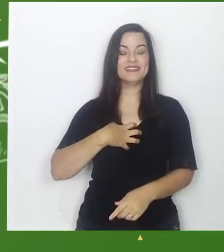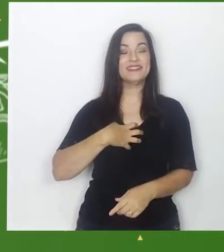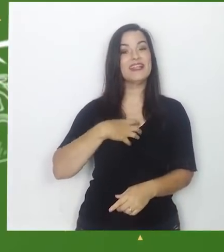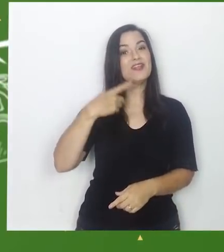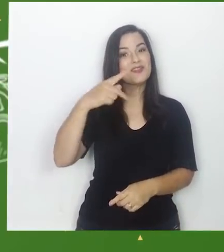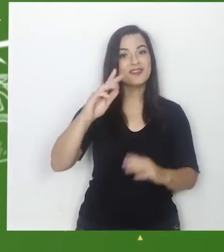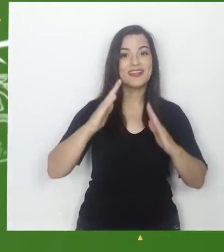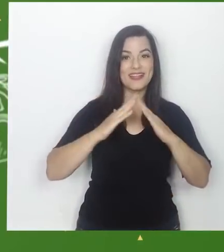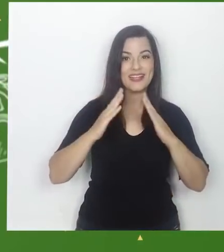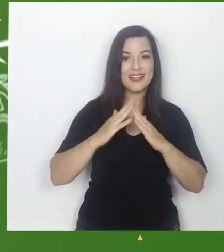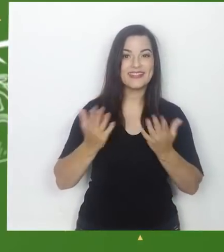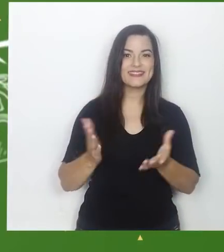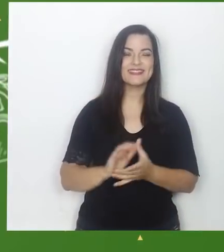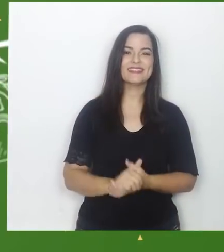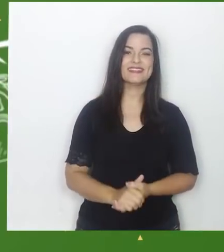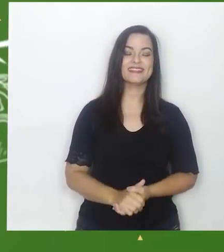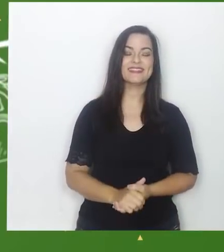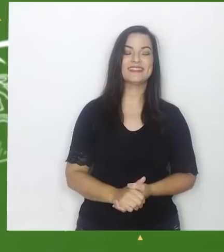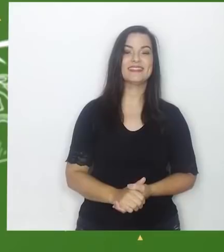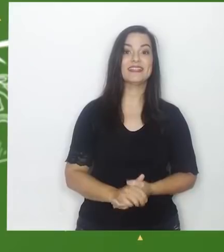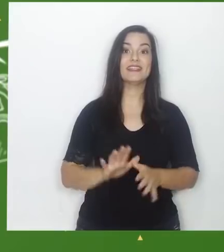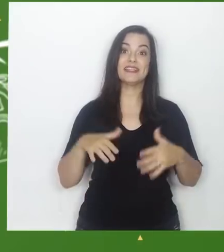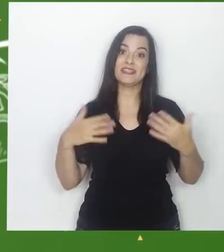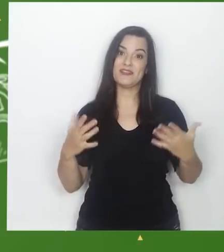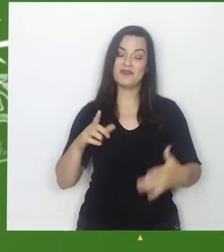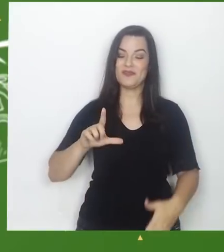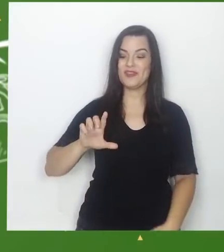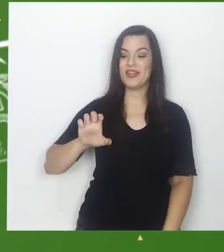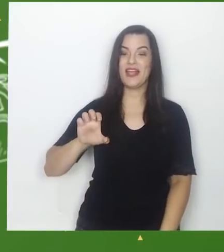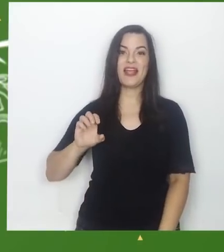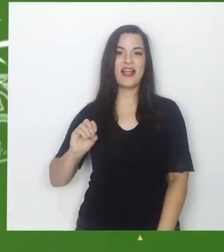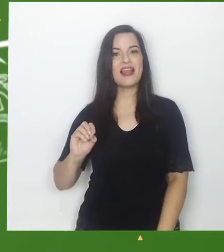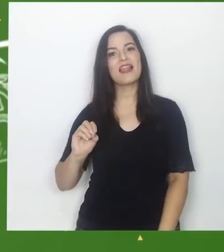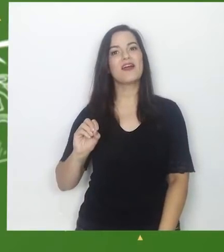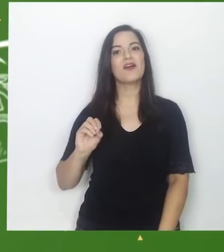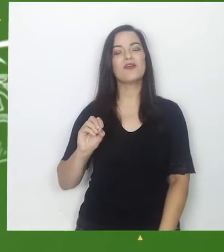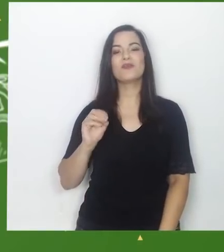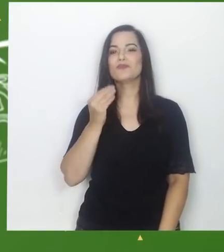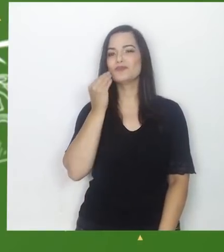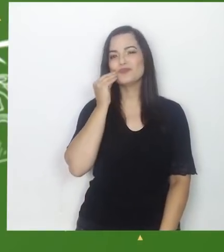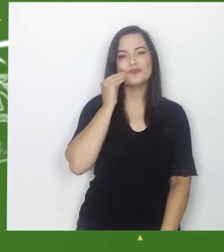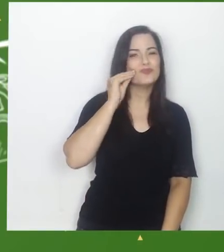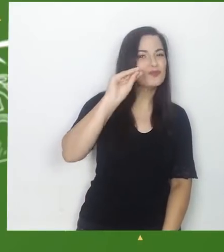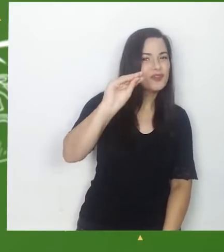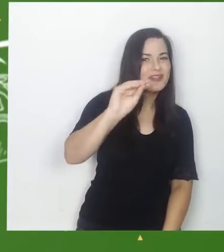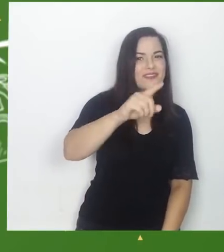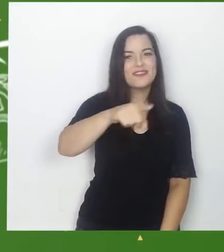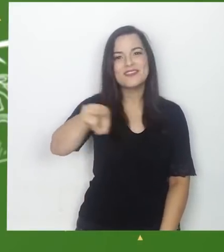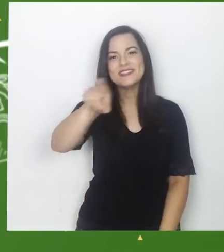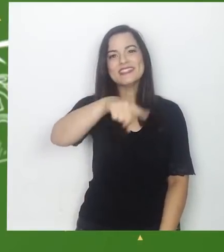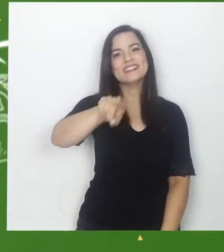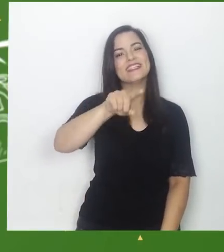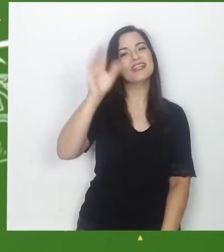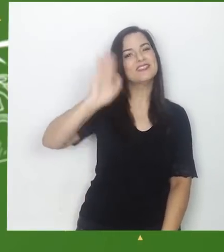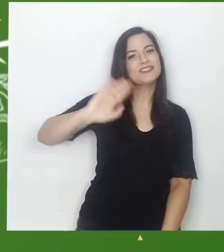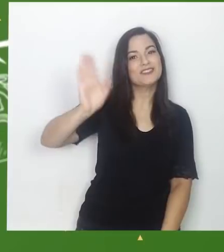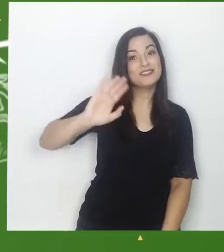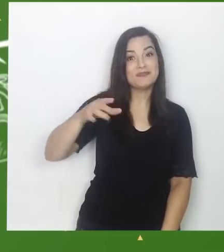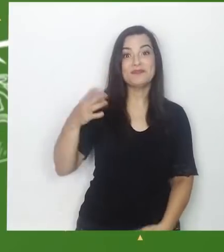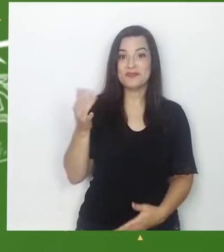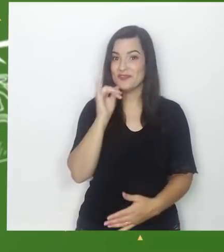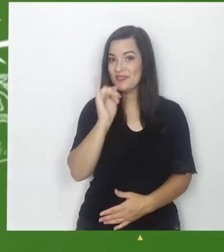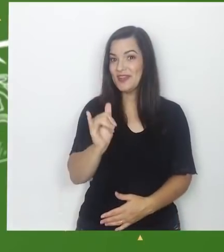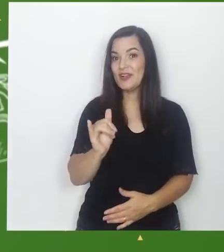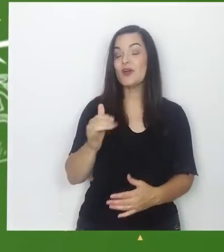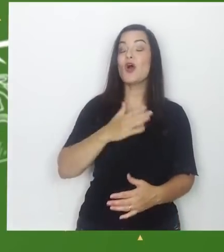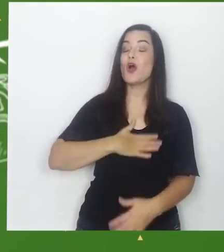na casa de vocês, tá bom? Então o Léo também deixa um grande beijo para vocês de despedida e diz